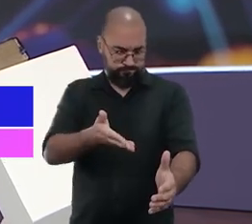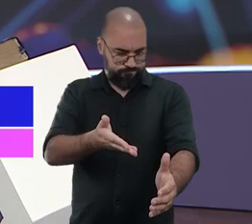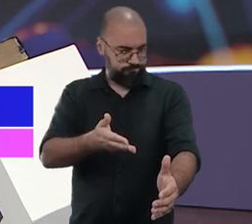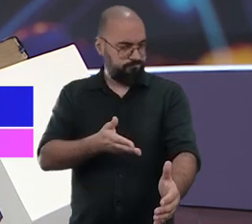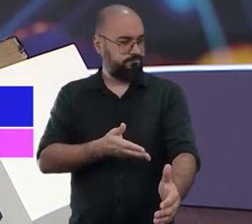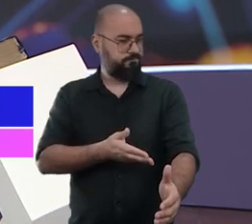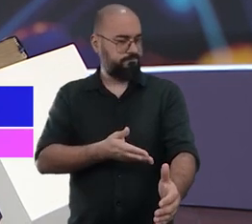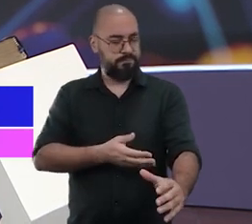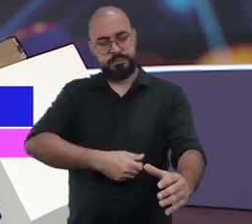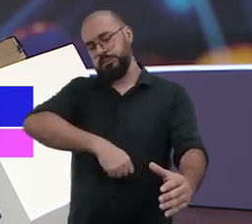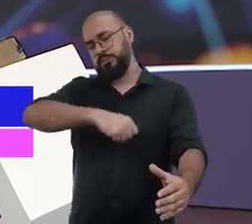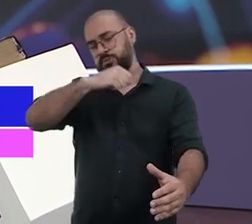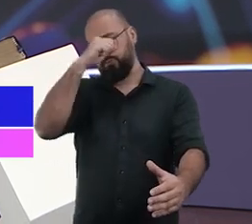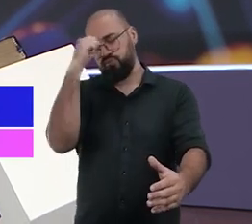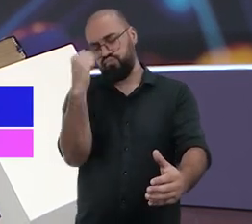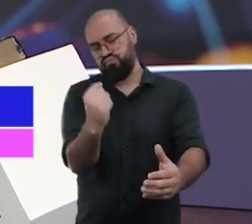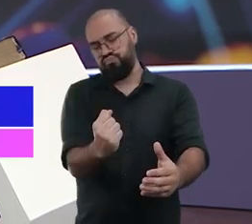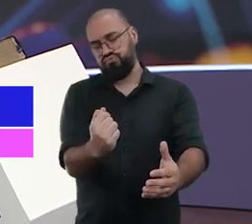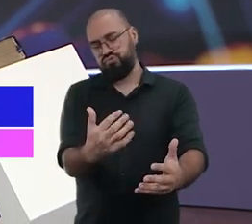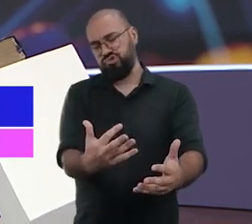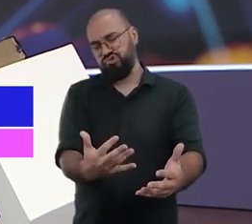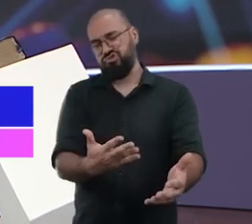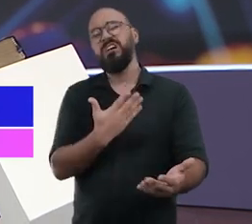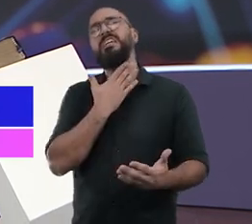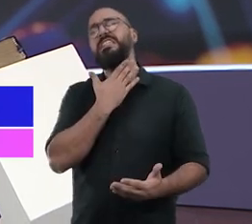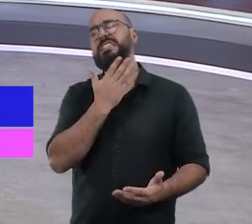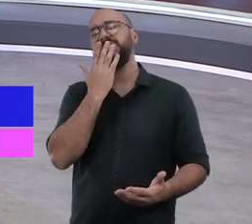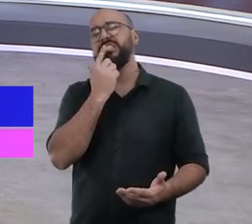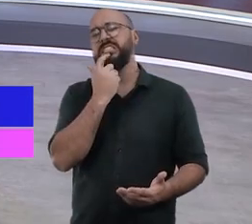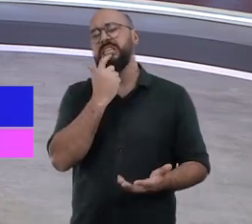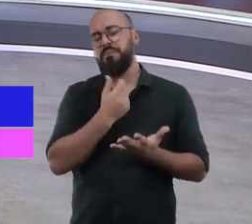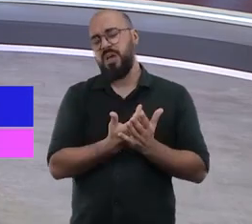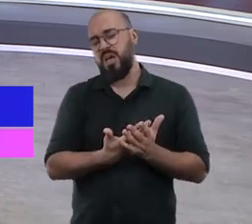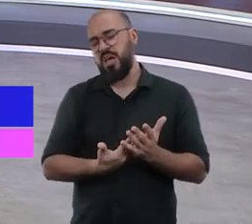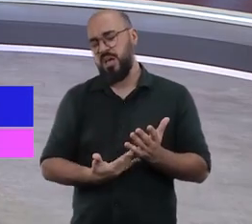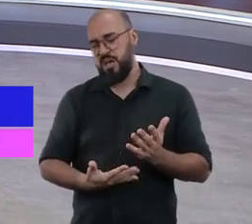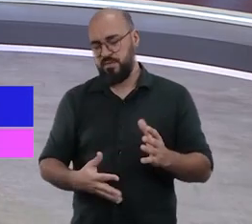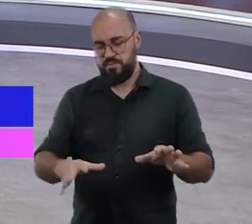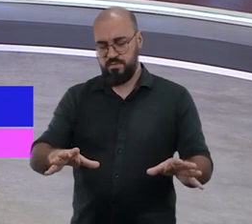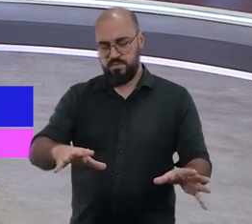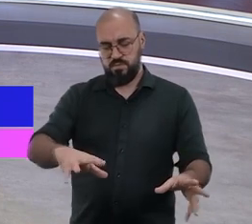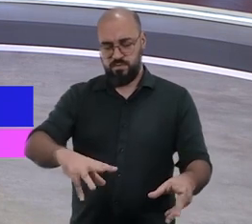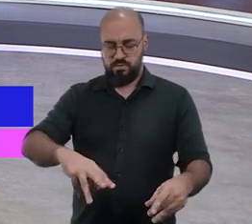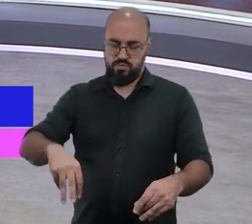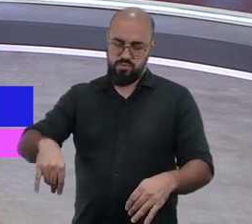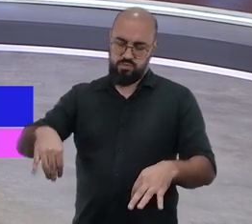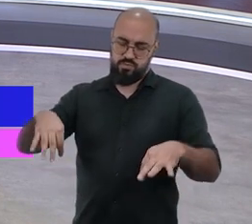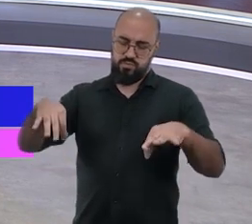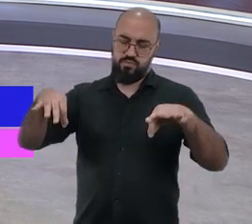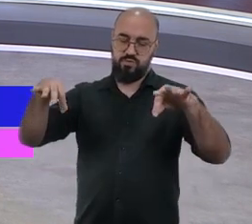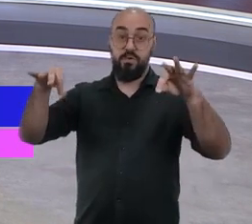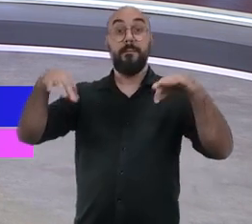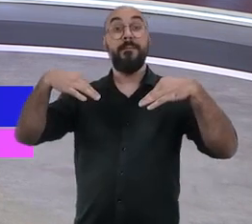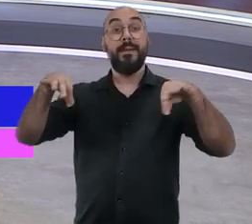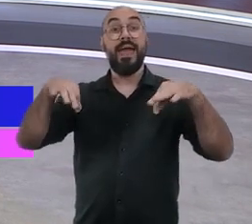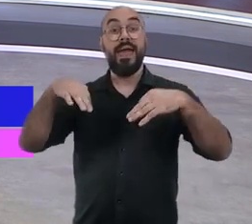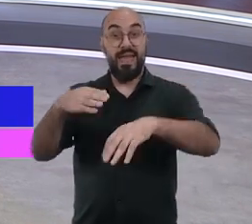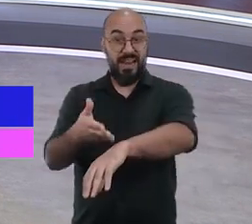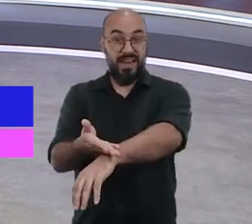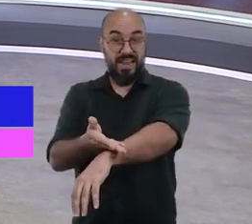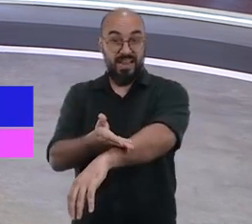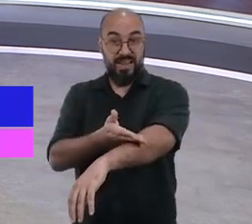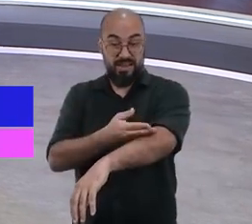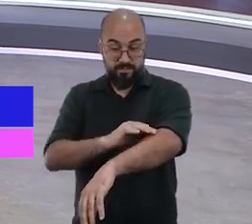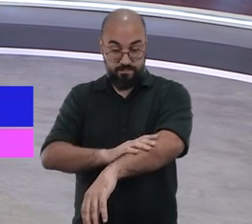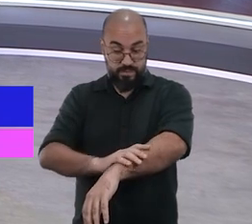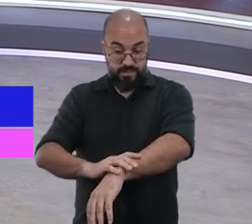roupas de pele de cordeiro. Isto significa que essa pele de cordeiro